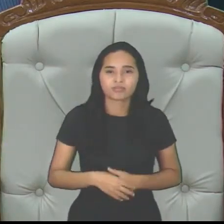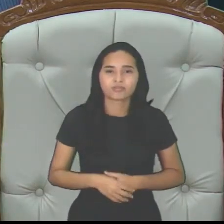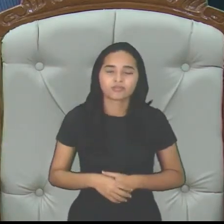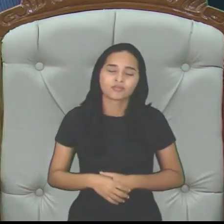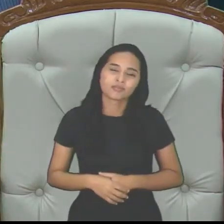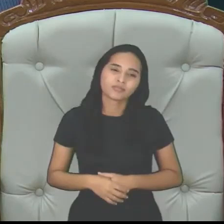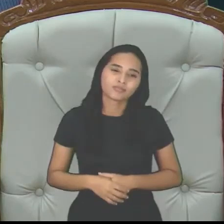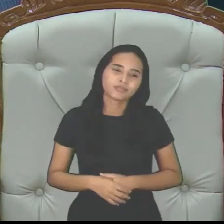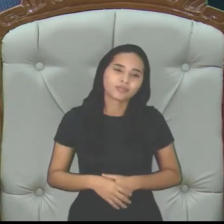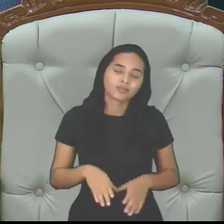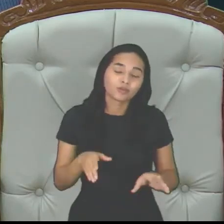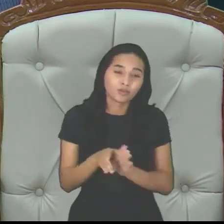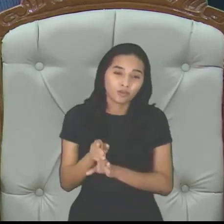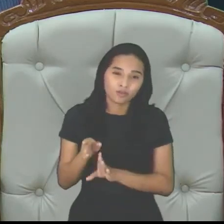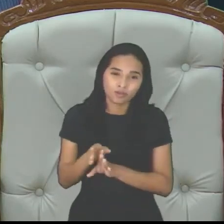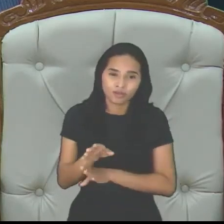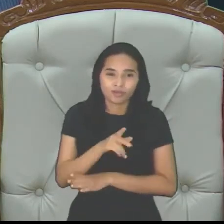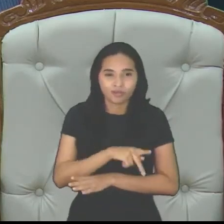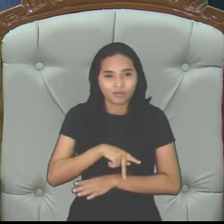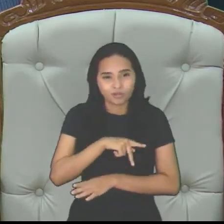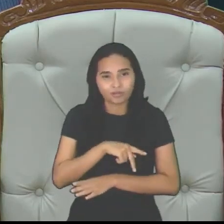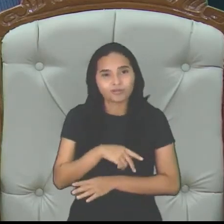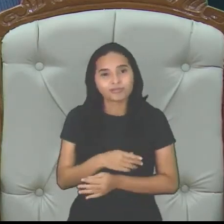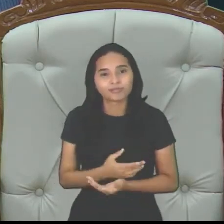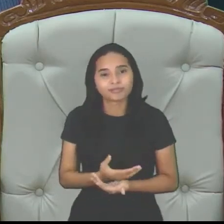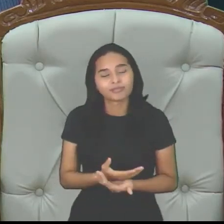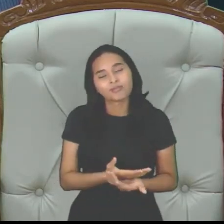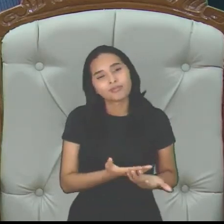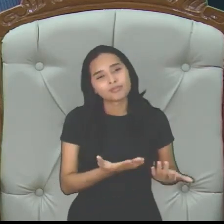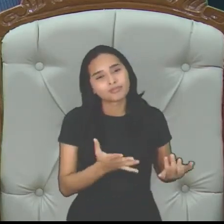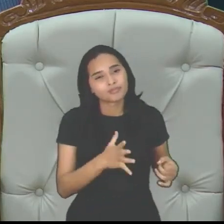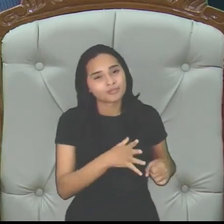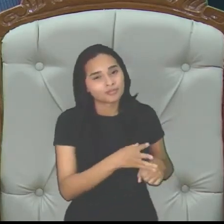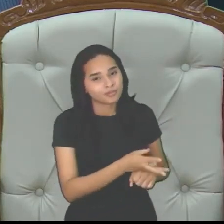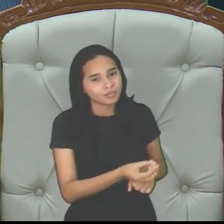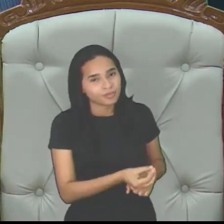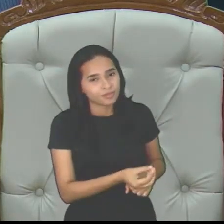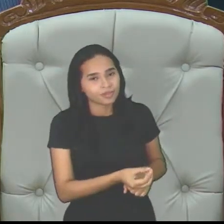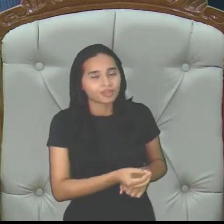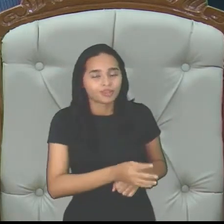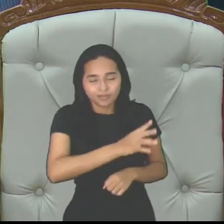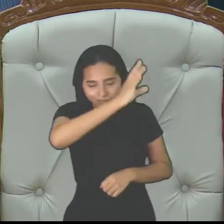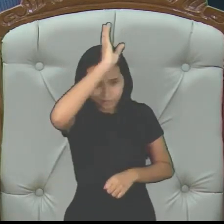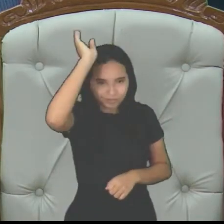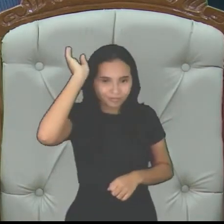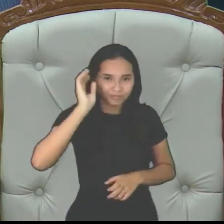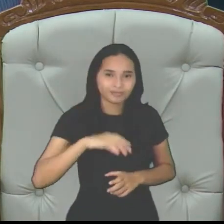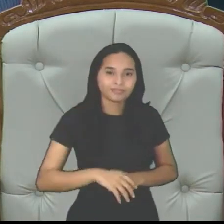São conselho de Paulo à igreja de Roma,